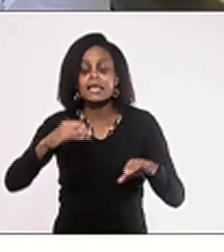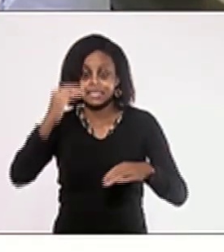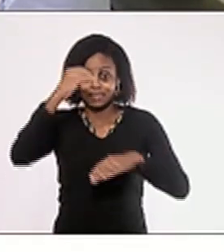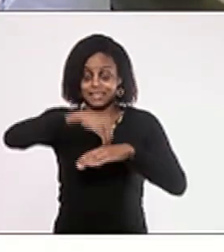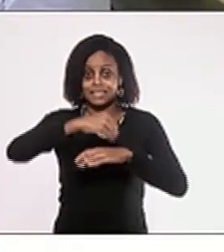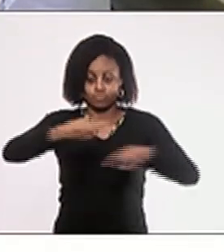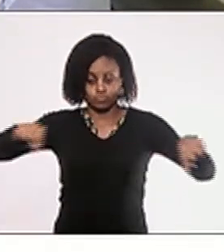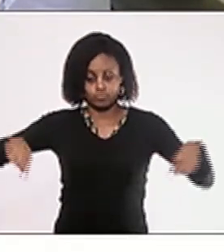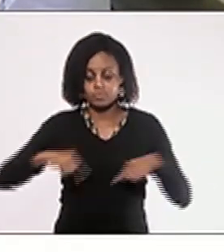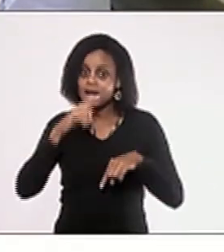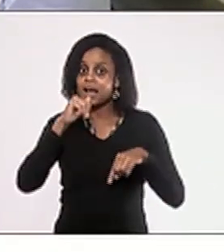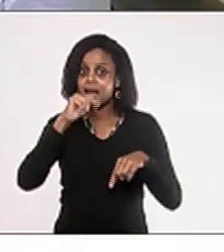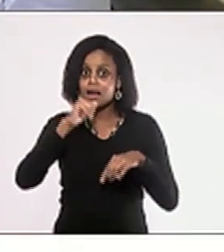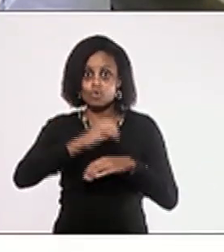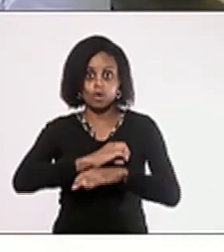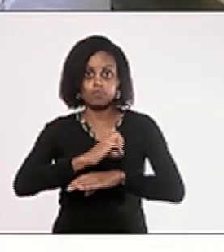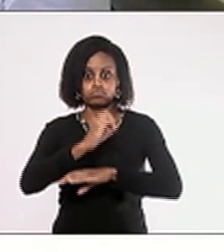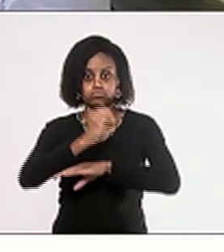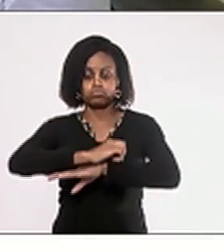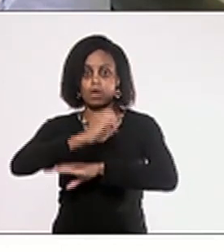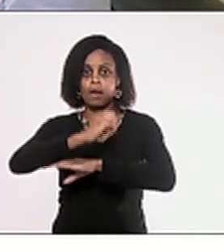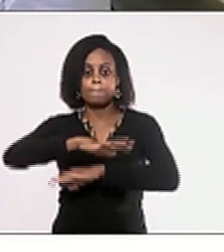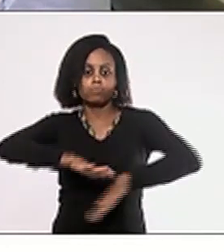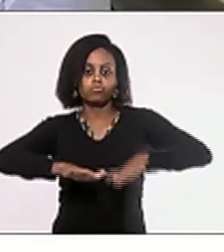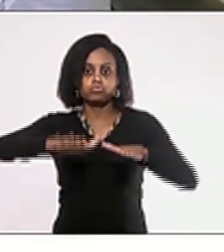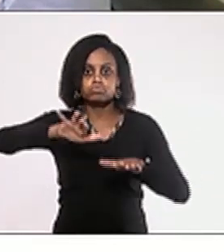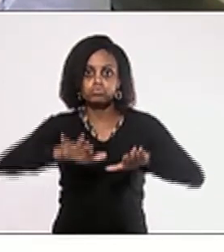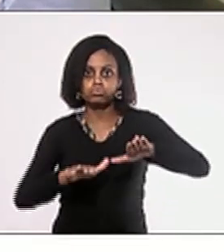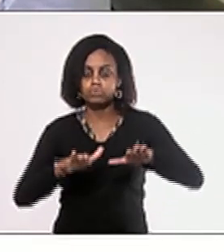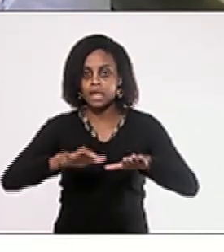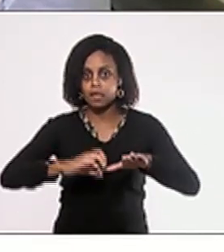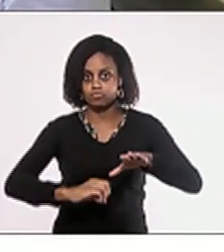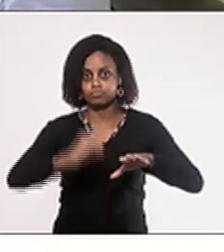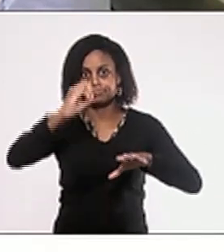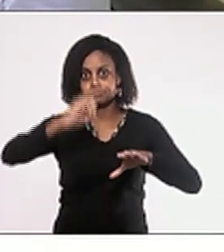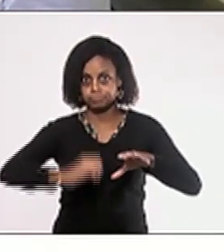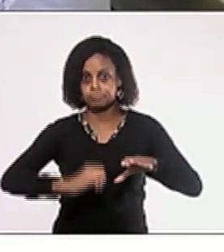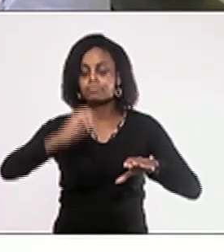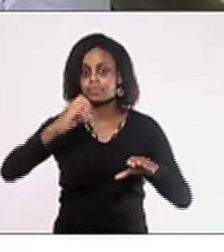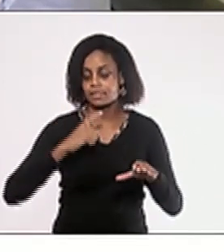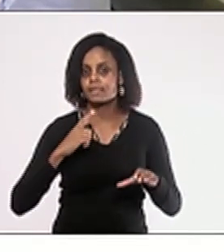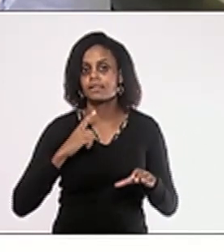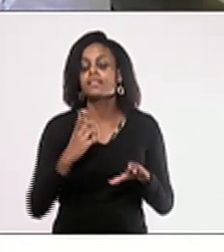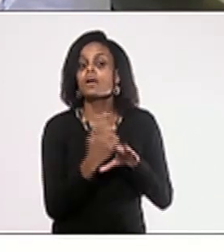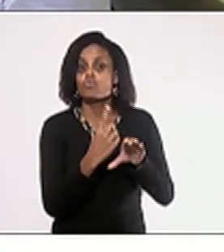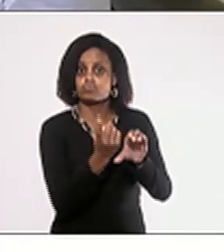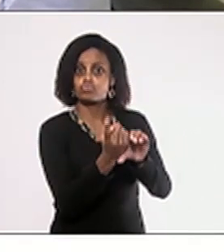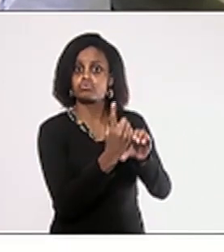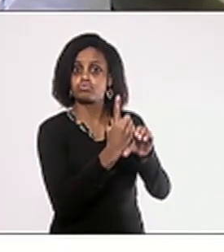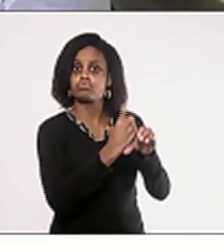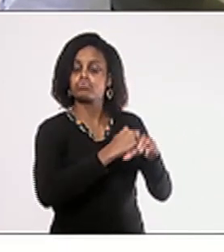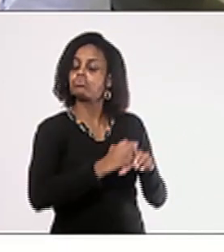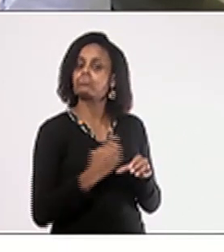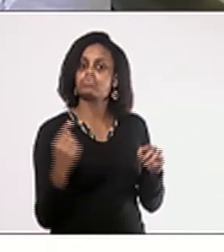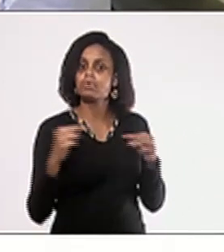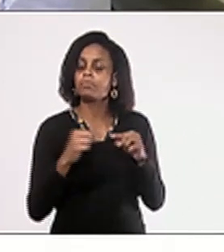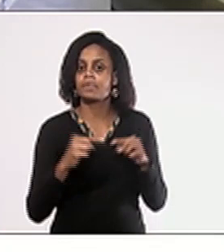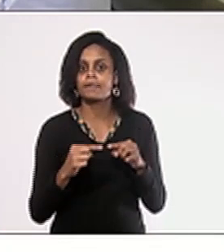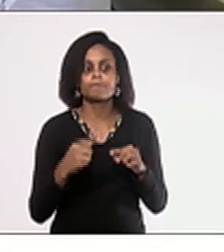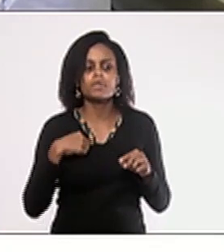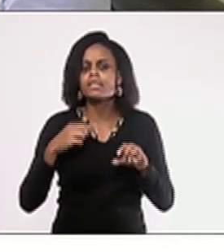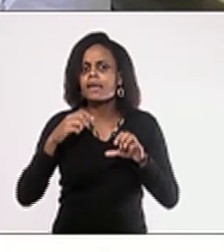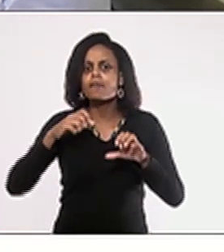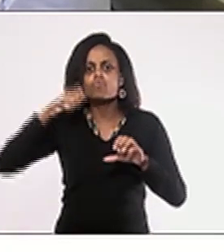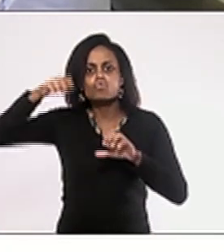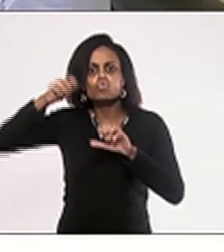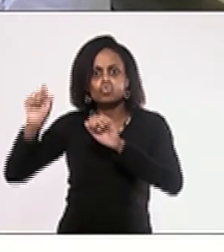d'água, pela cisterna, pelas torneiras. O hidrômetro, a gente recebeu o vídeo, o cliente mostrou aqui, ó, o